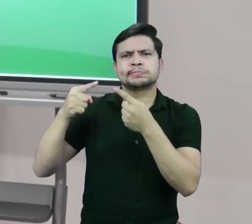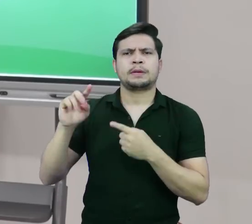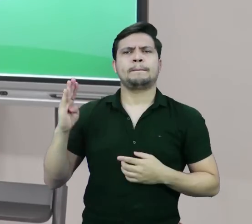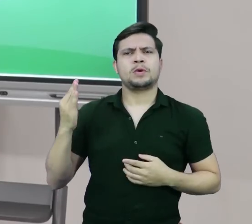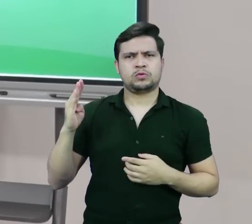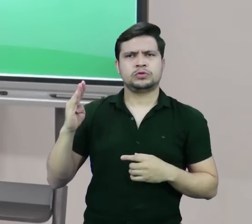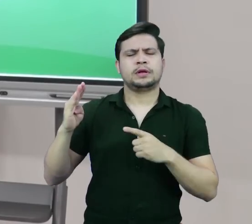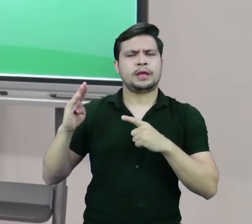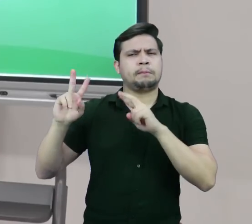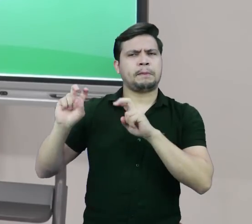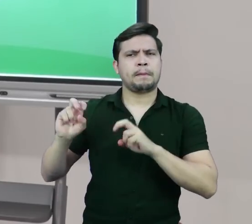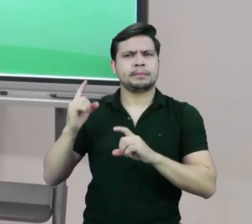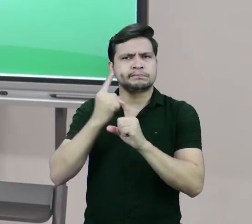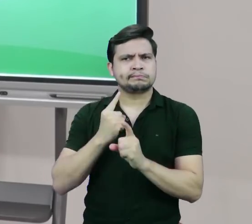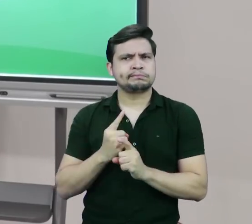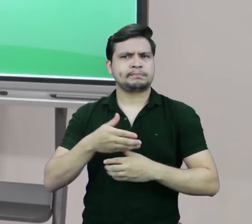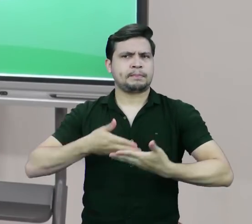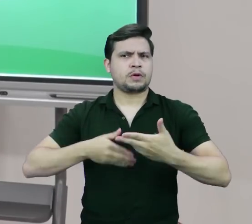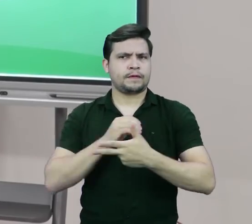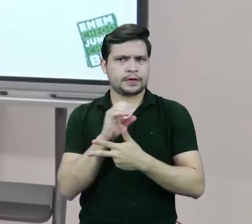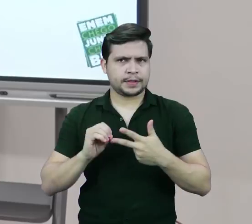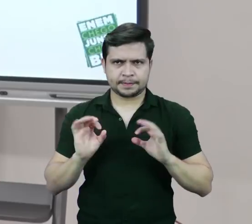cai bastante no Enem, tá? Então vamos lá.